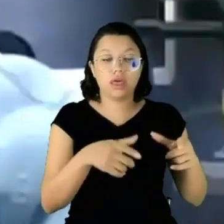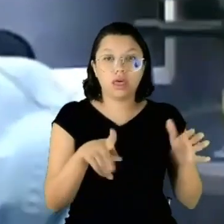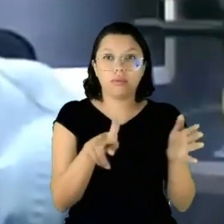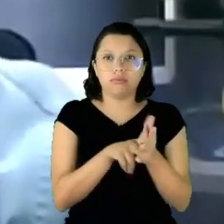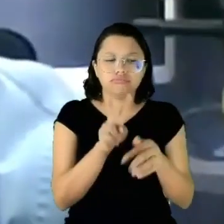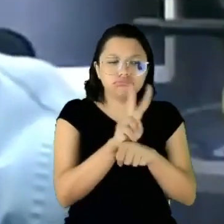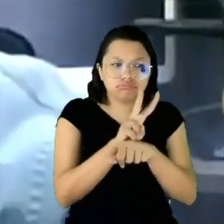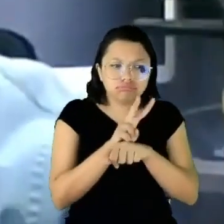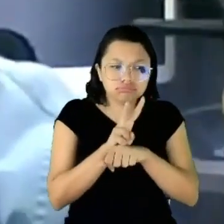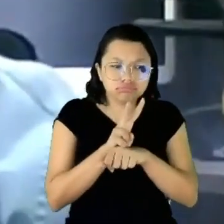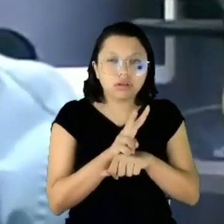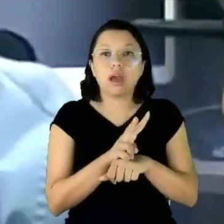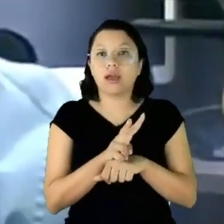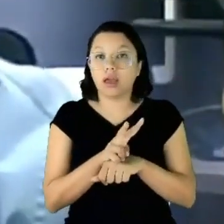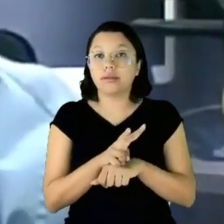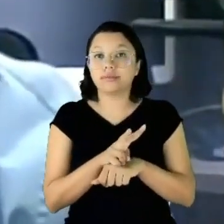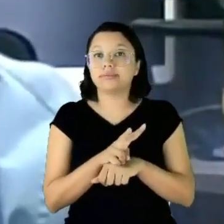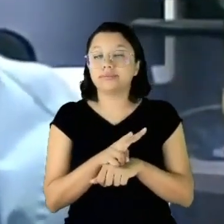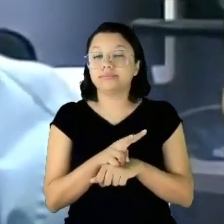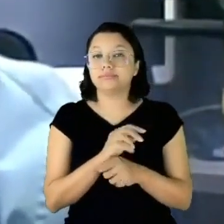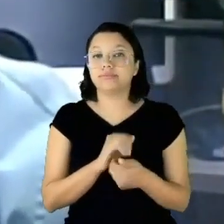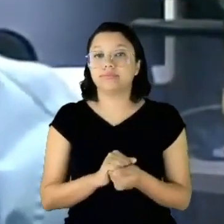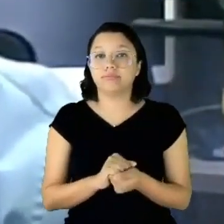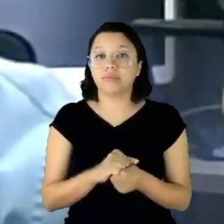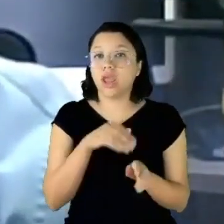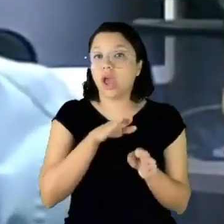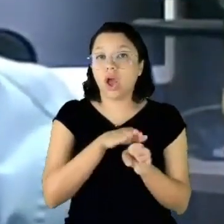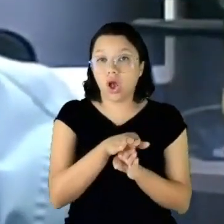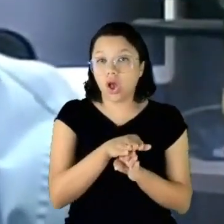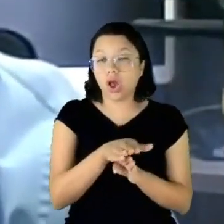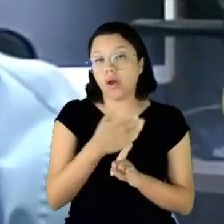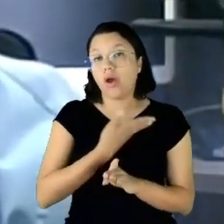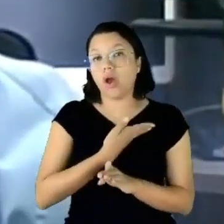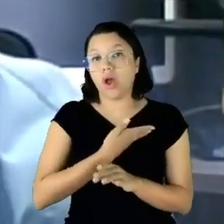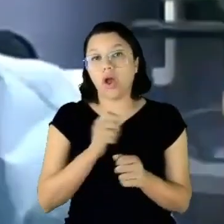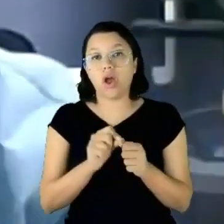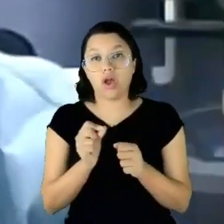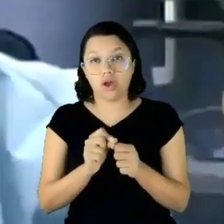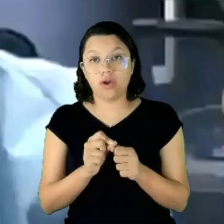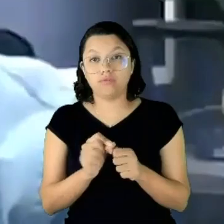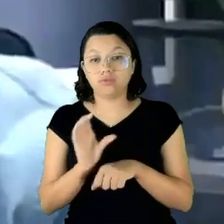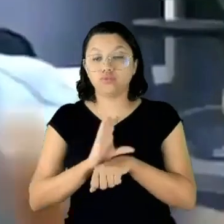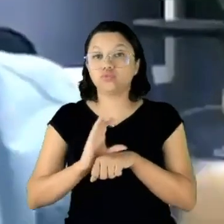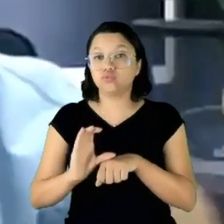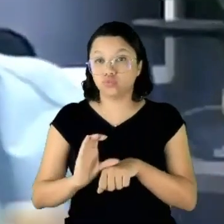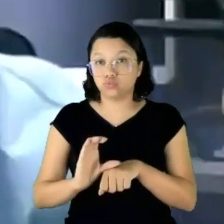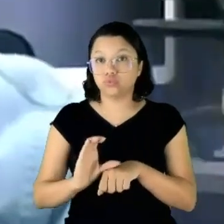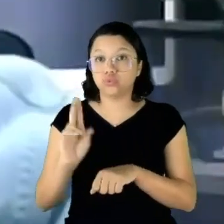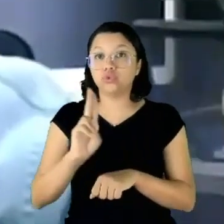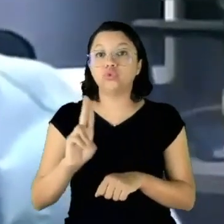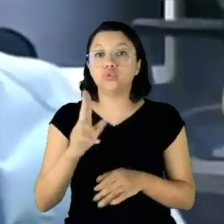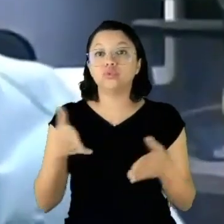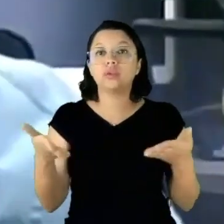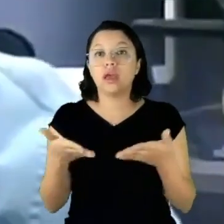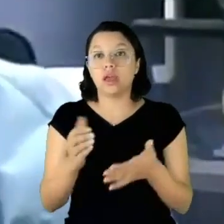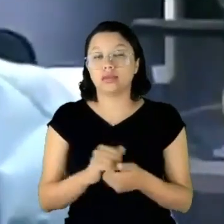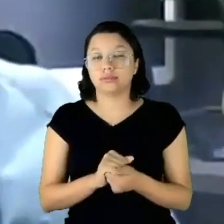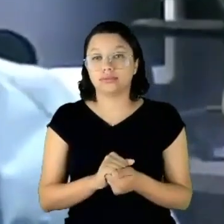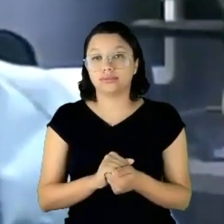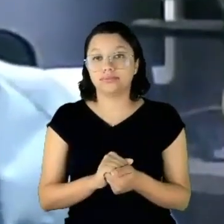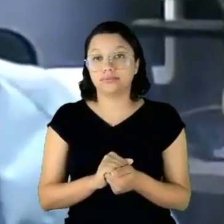recomendada para os colegas que façam o curso e utilizem essas